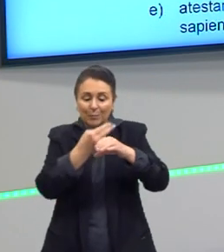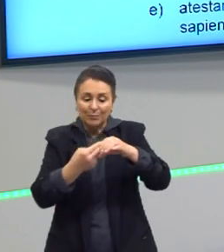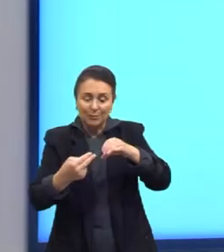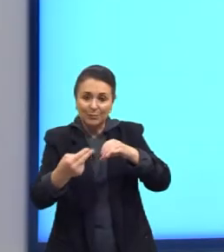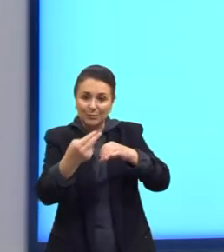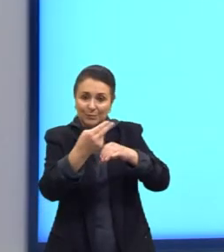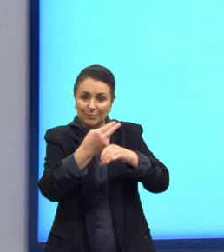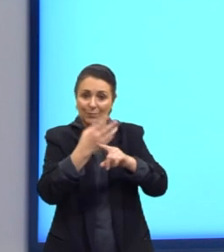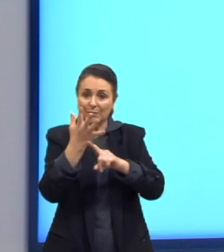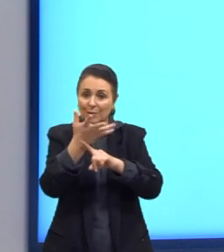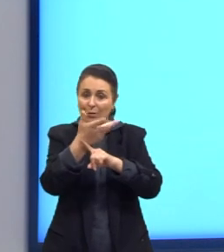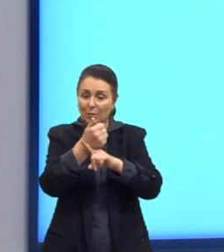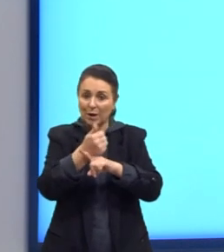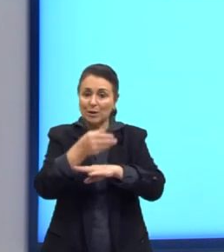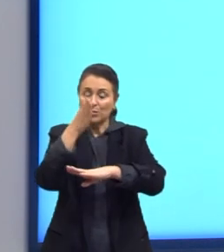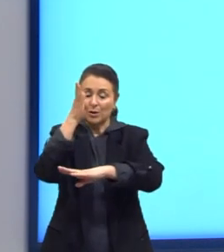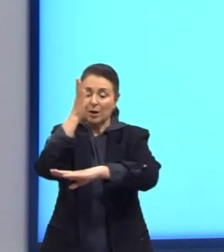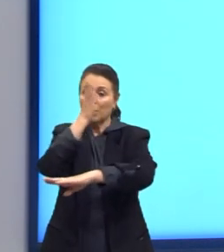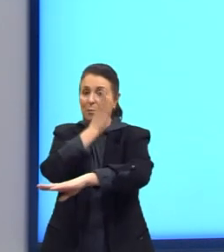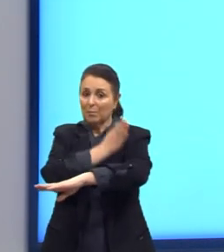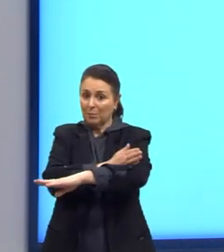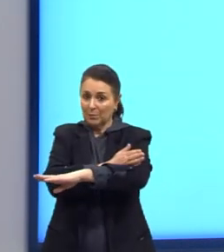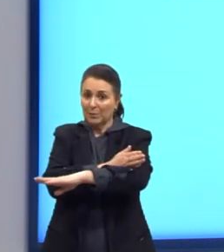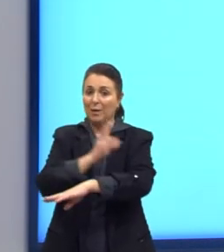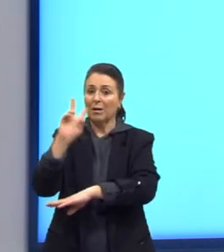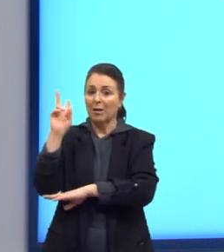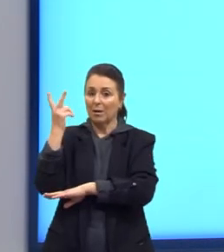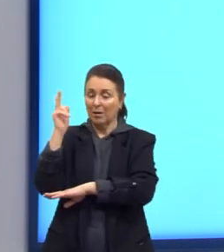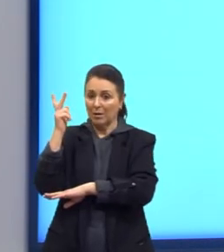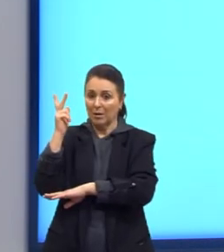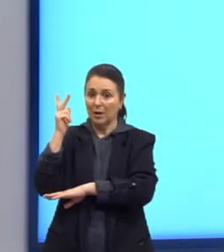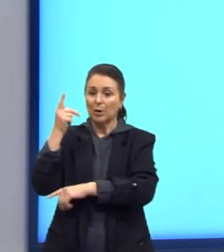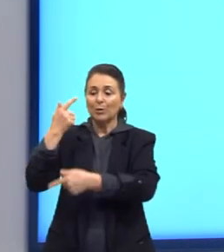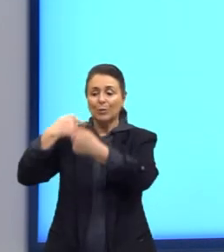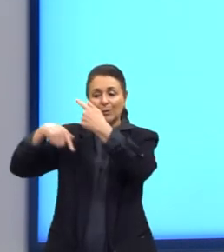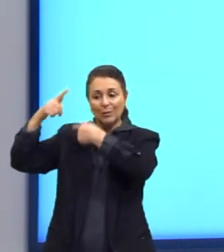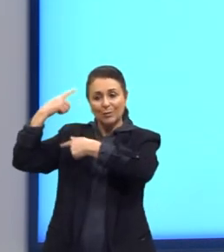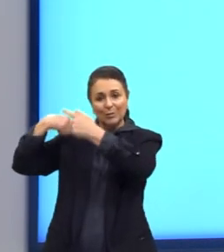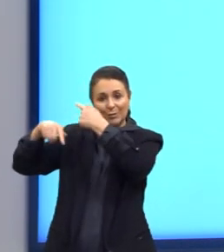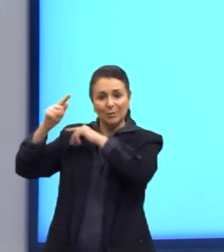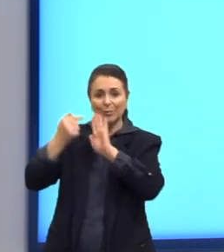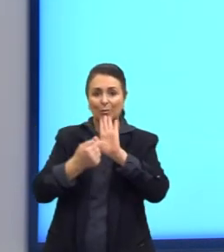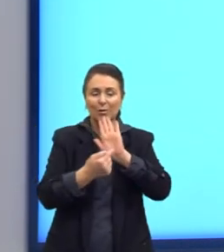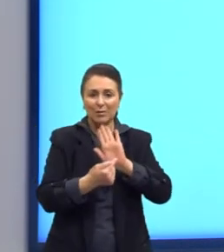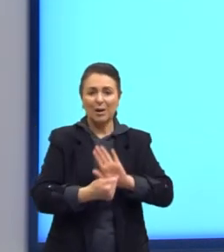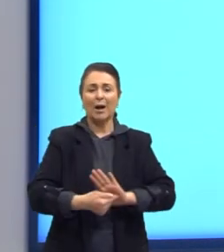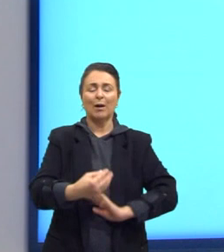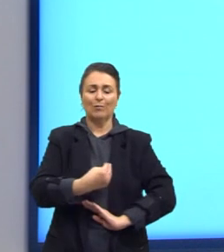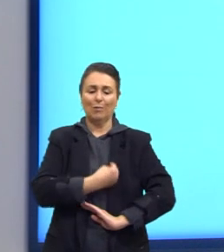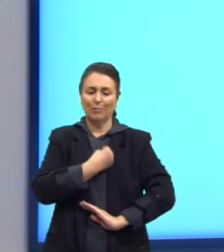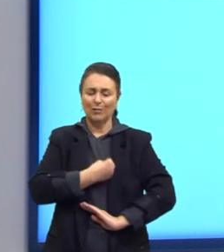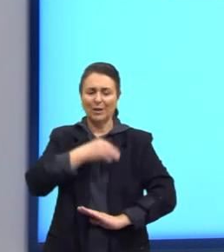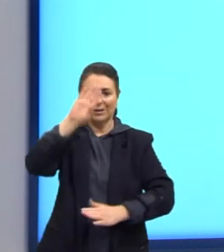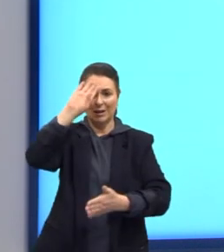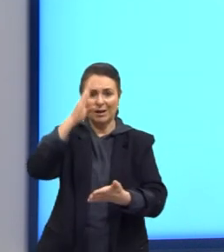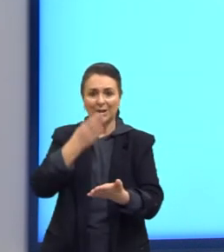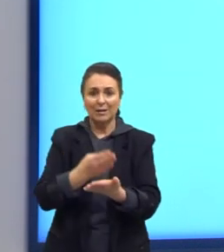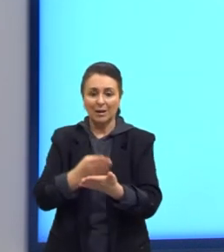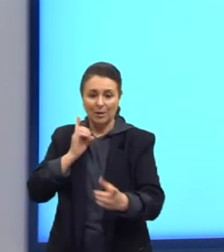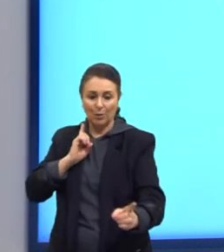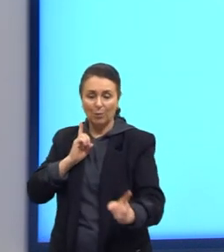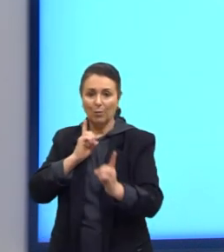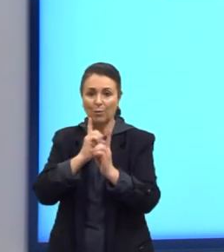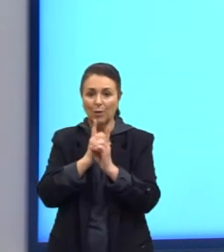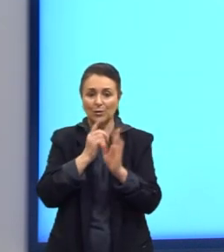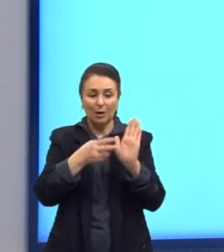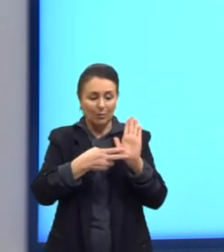arte pré-histórica por meio da qual nossos ancestrais retratavam o seu entorno seu cotidiano suas crenças o achado